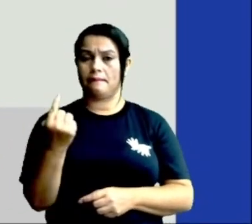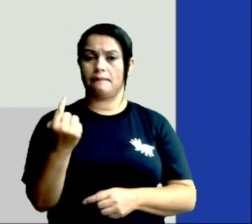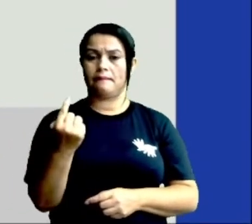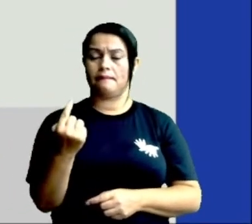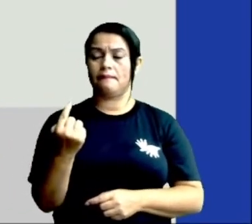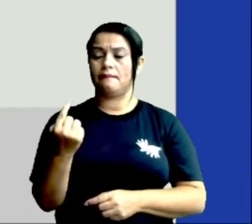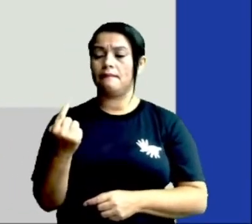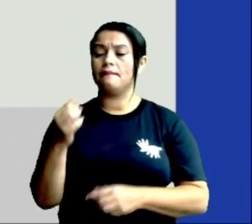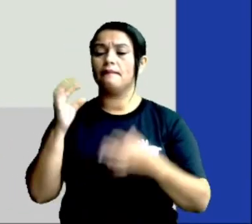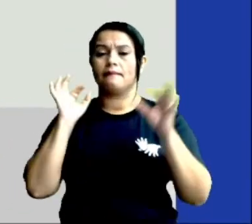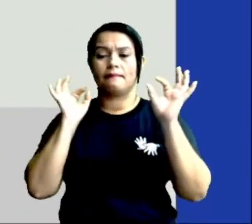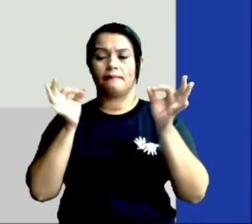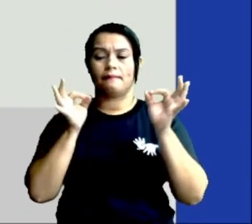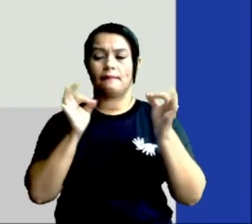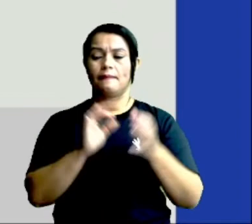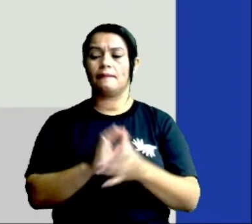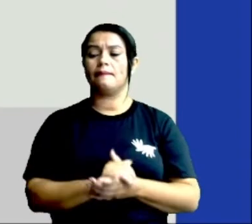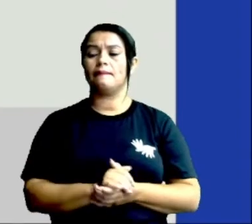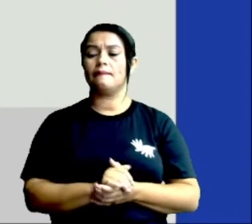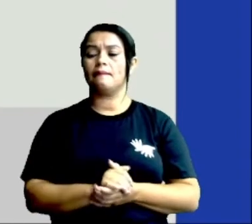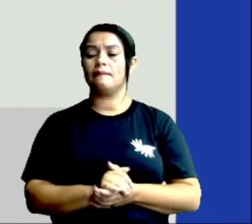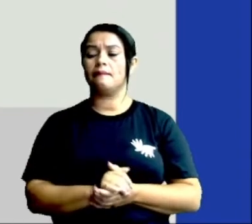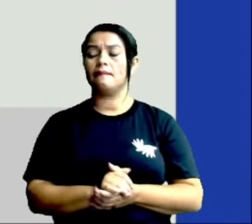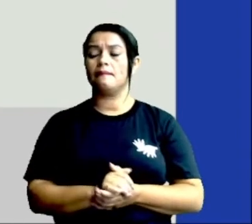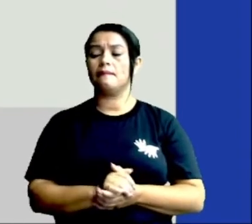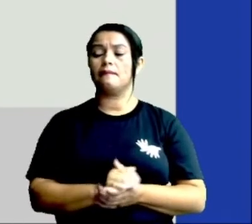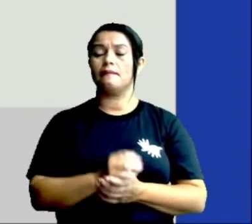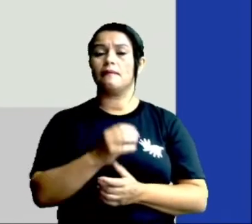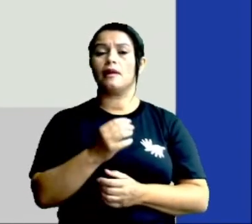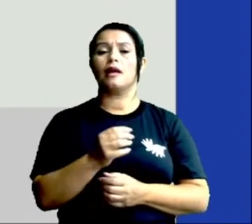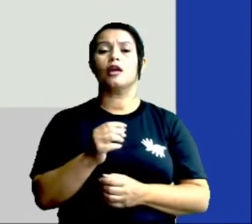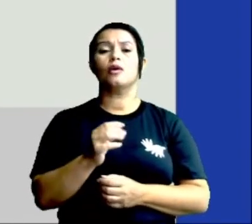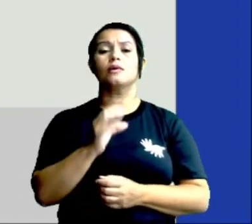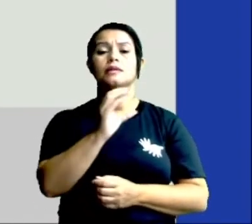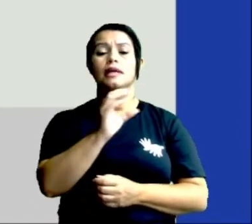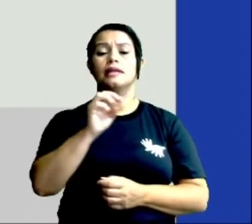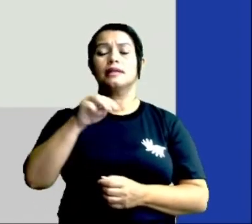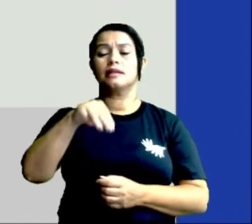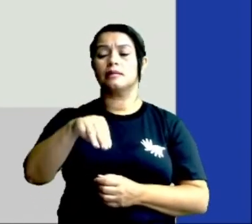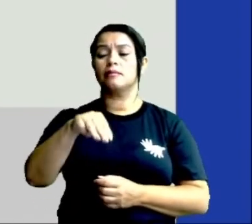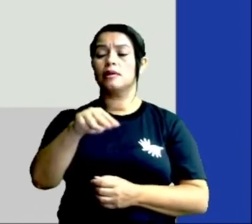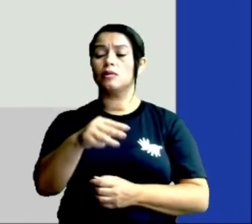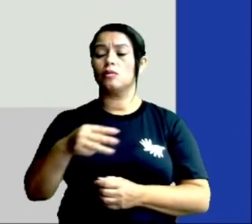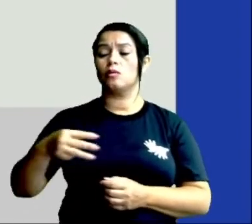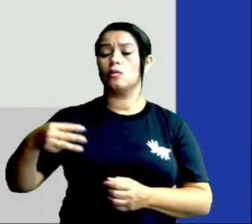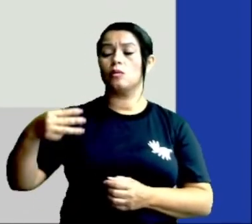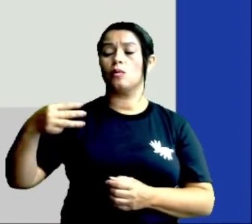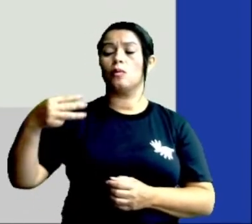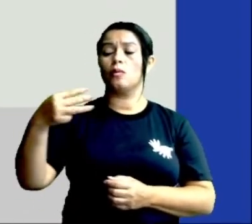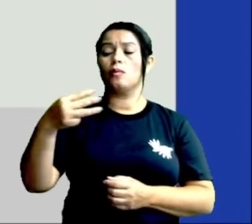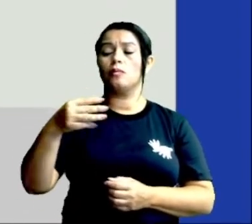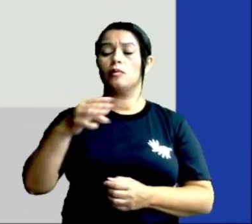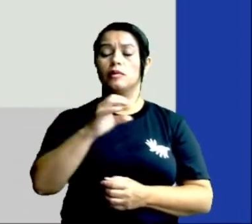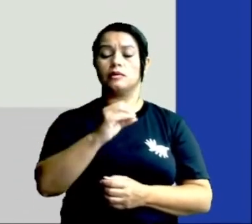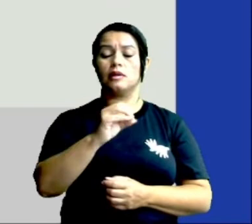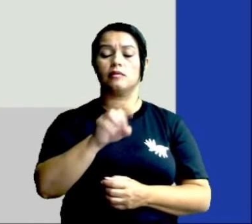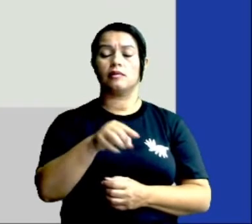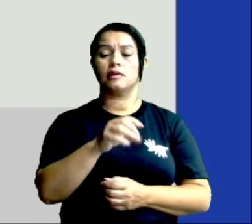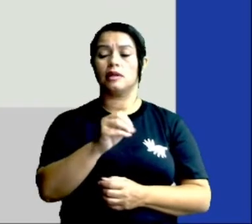0,000001, certinho? E centímetro cúbico, tá? Que equivale